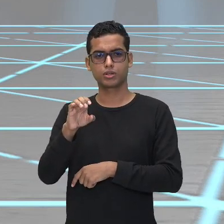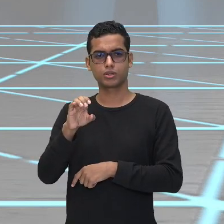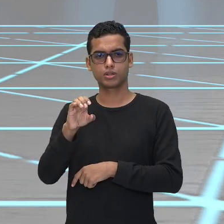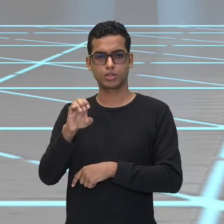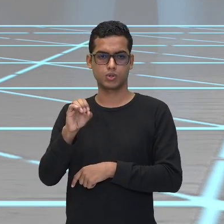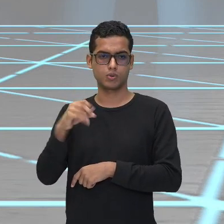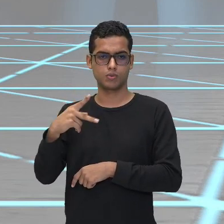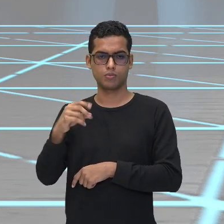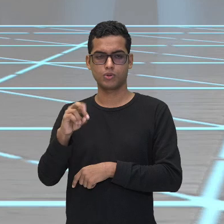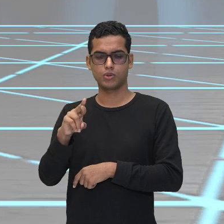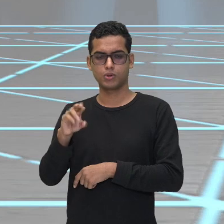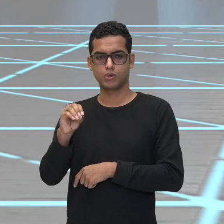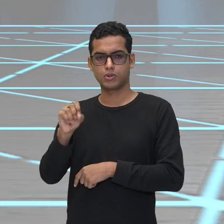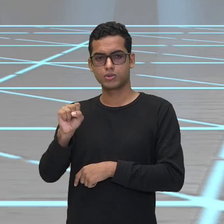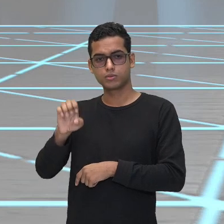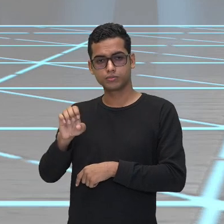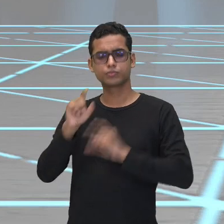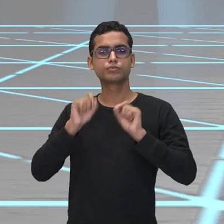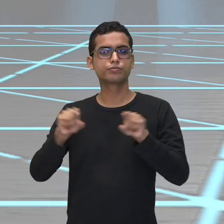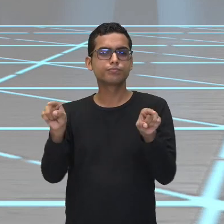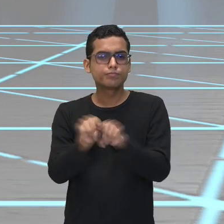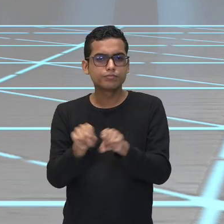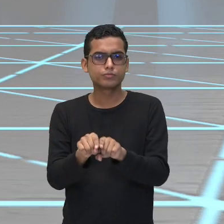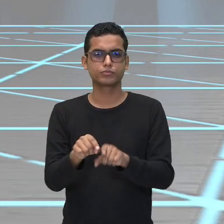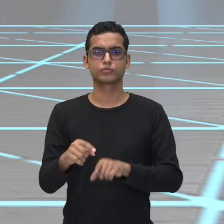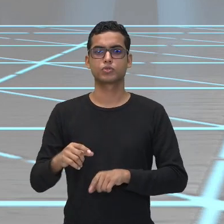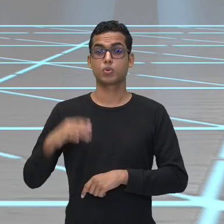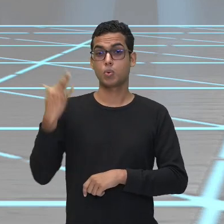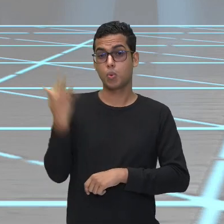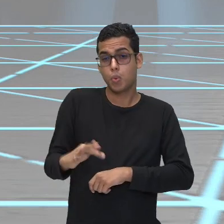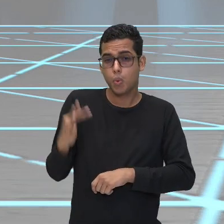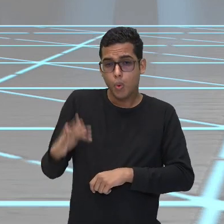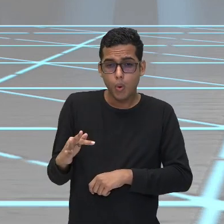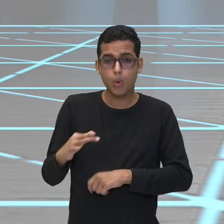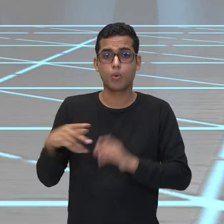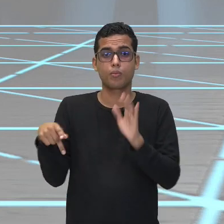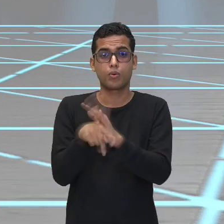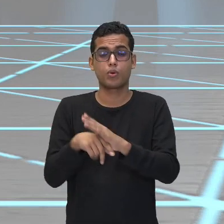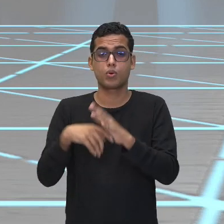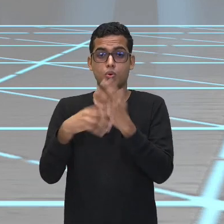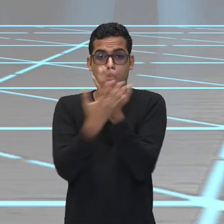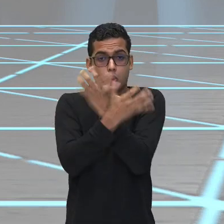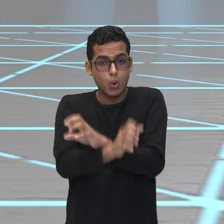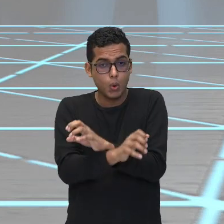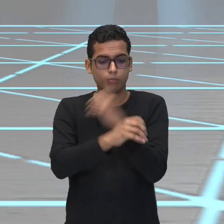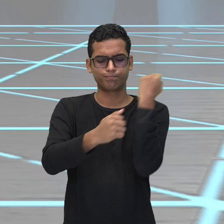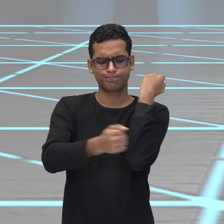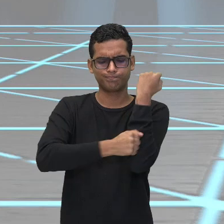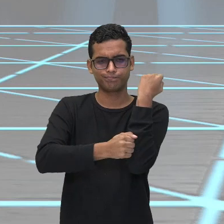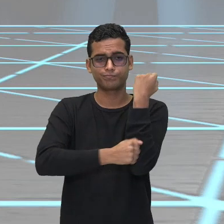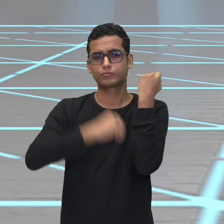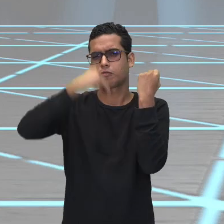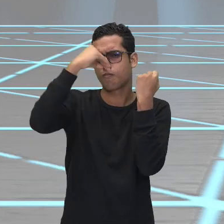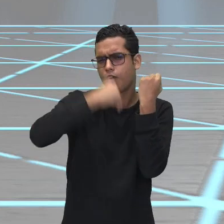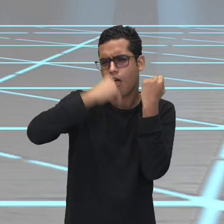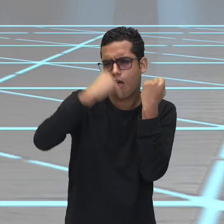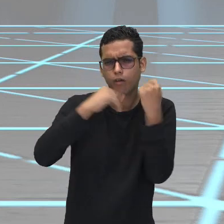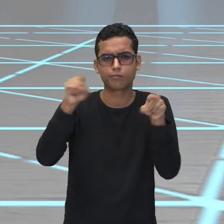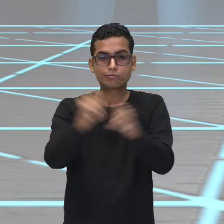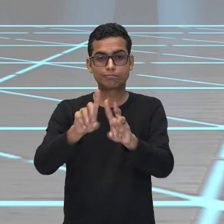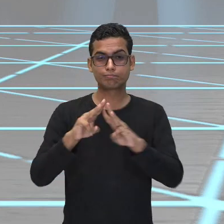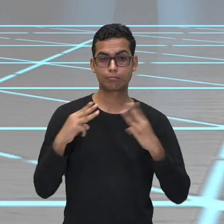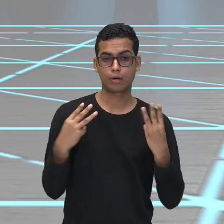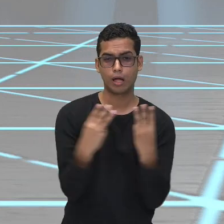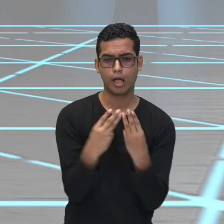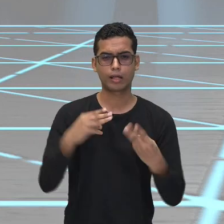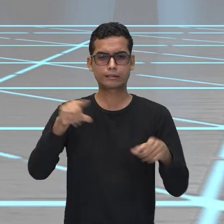os nossos ossos se tornem mais porosos, ou seja, fiquem mais frágeis, perdendo ali a densidade,